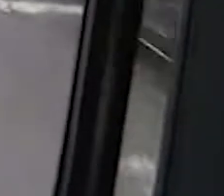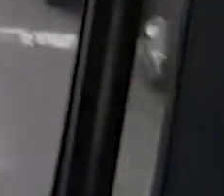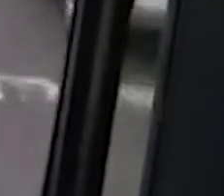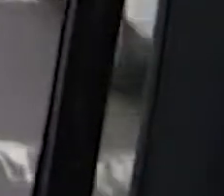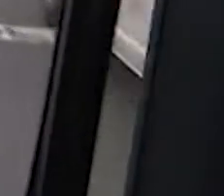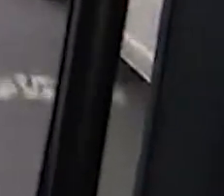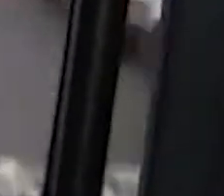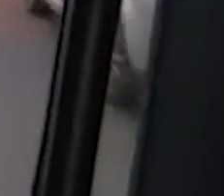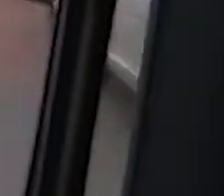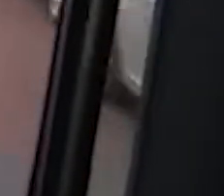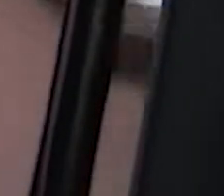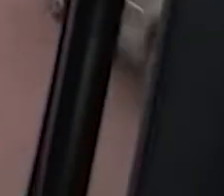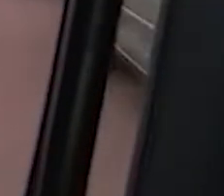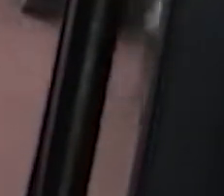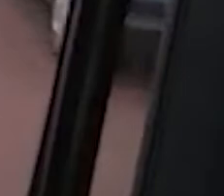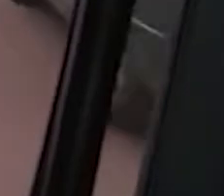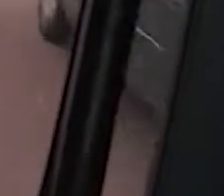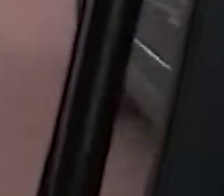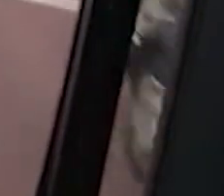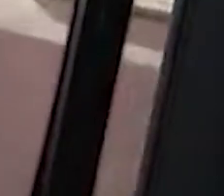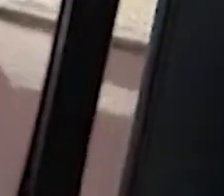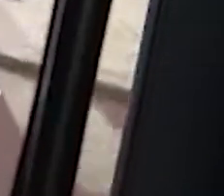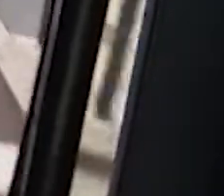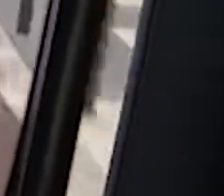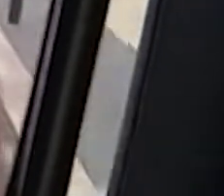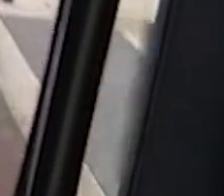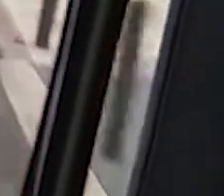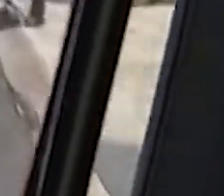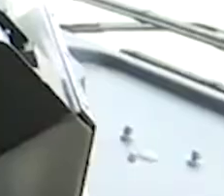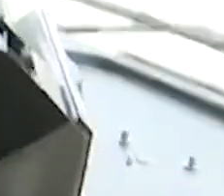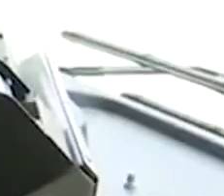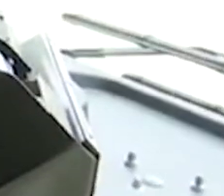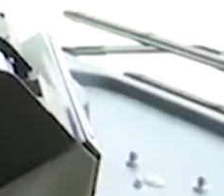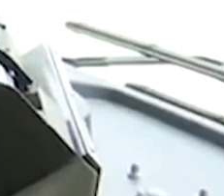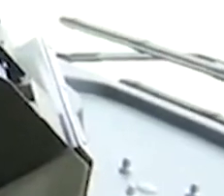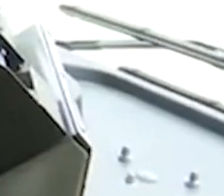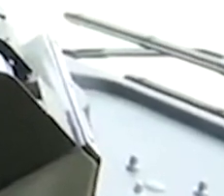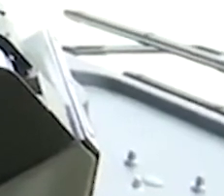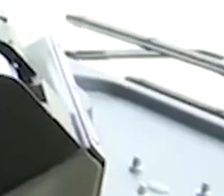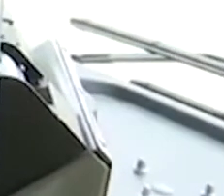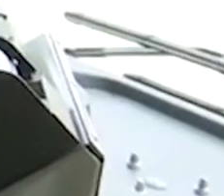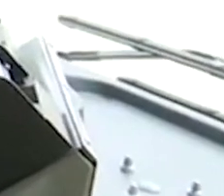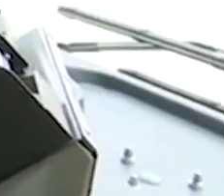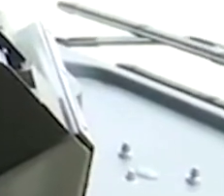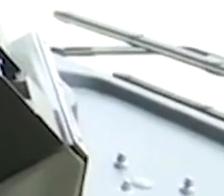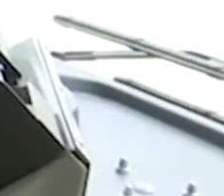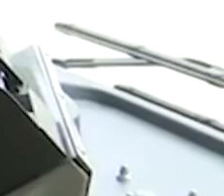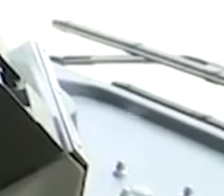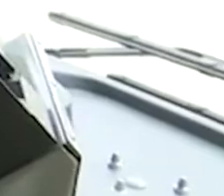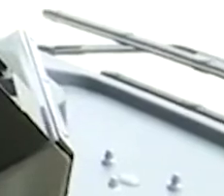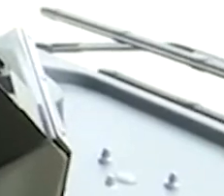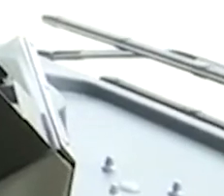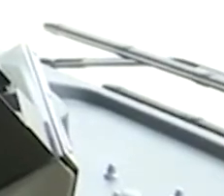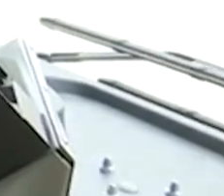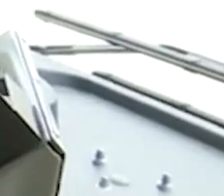2021. Até meados de 2021, todos os autocarros na área metropolitana de Lisboa pertencerão à marca única